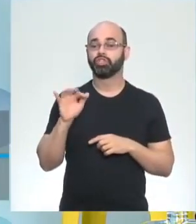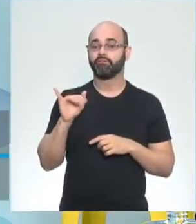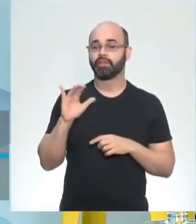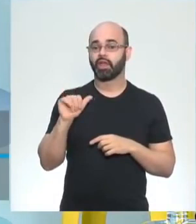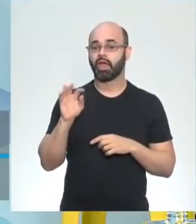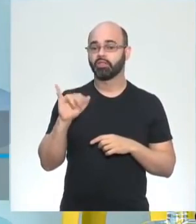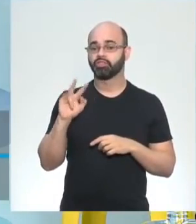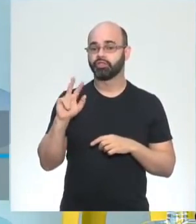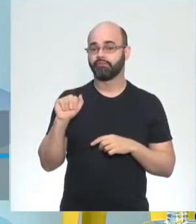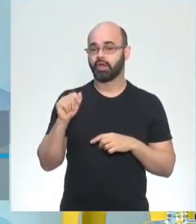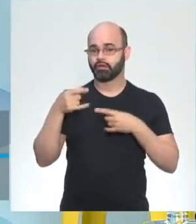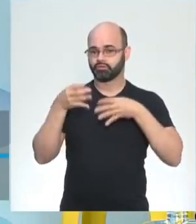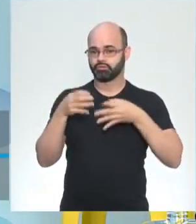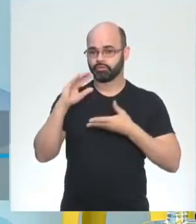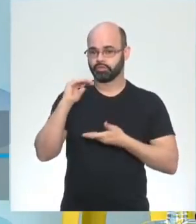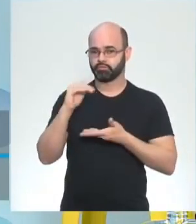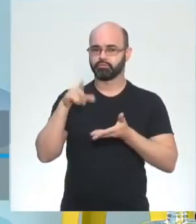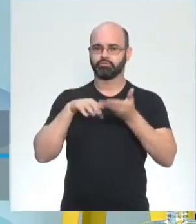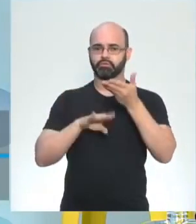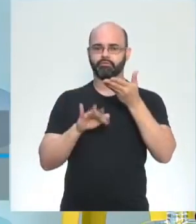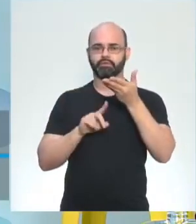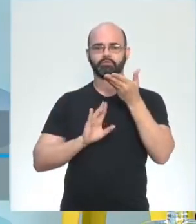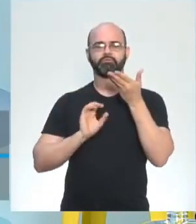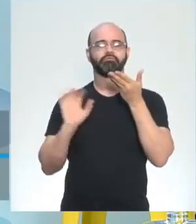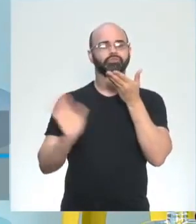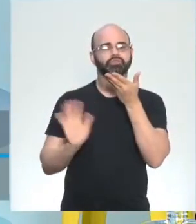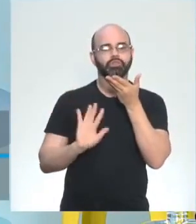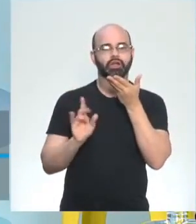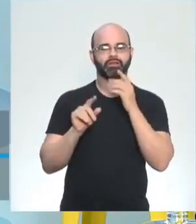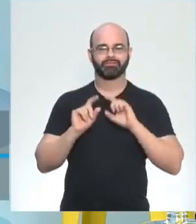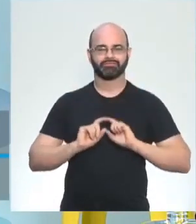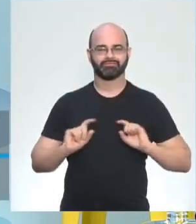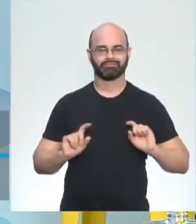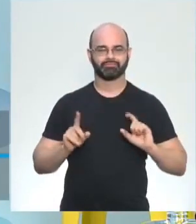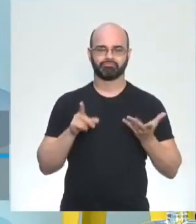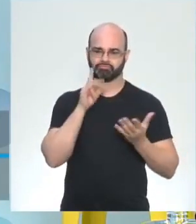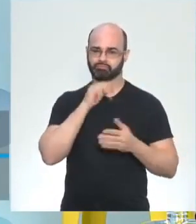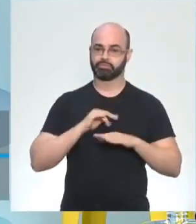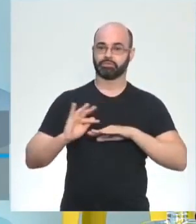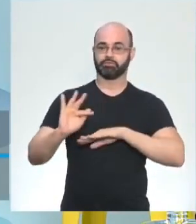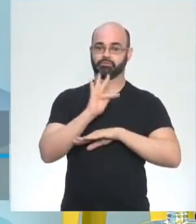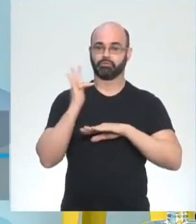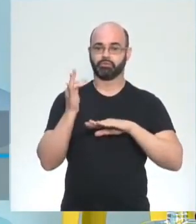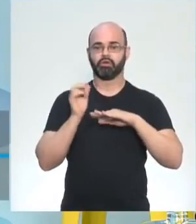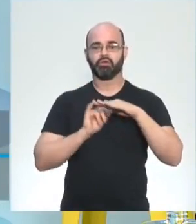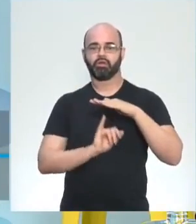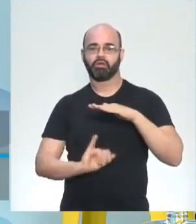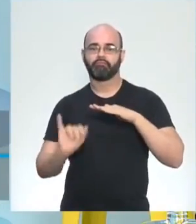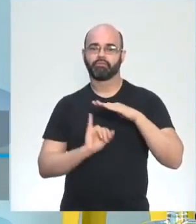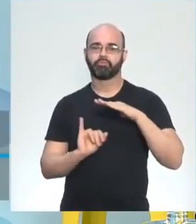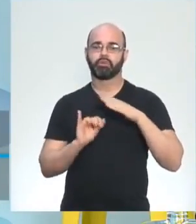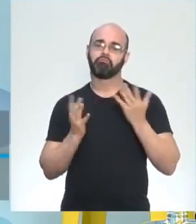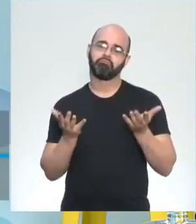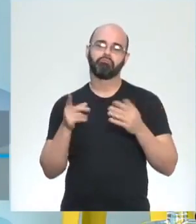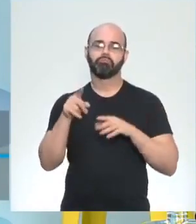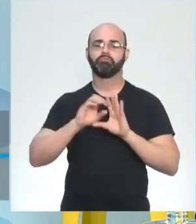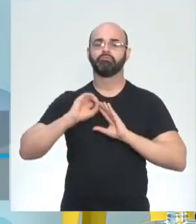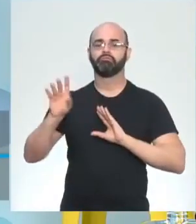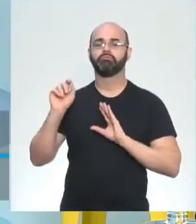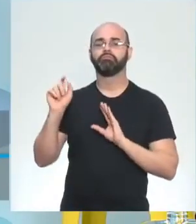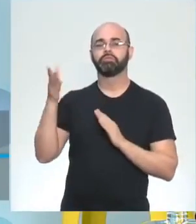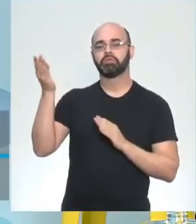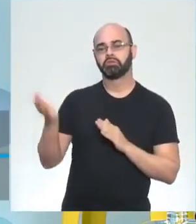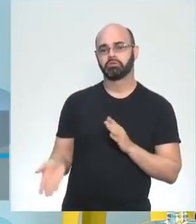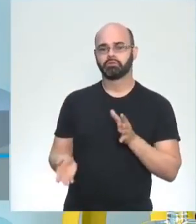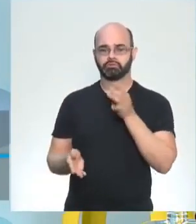final, uma despedida, que essa despedida vai ser formal ou informal, aí depende para colocar o que você está mandando.